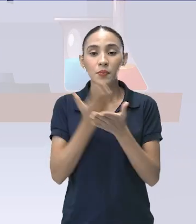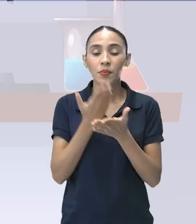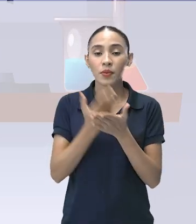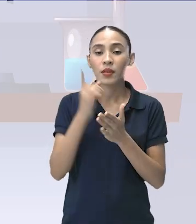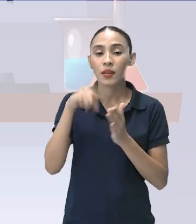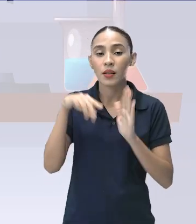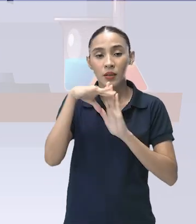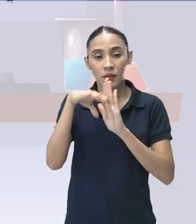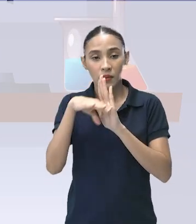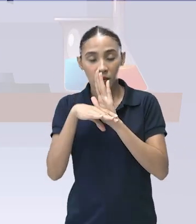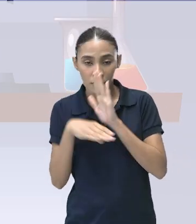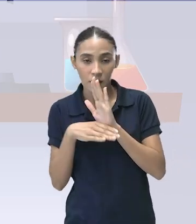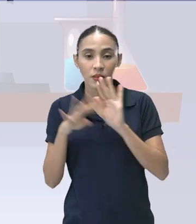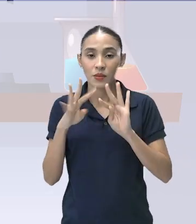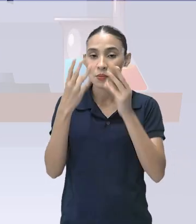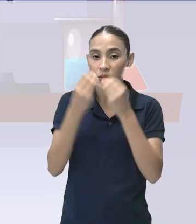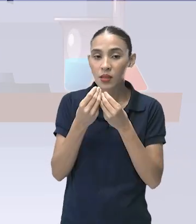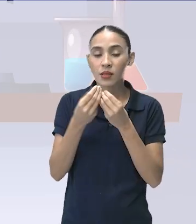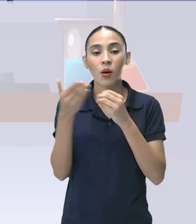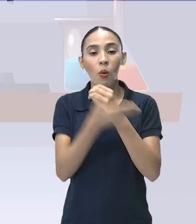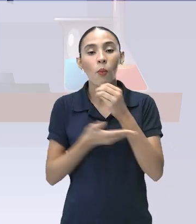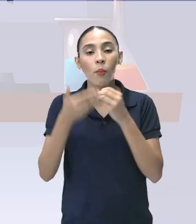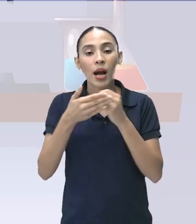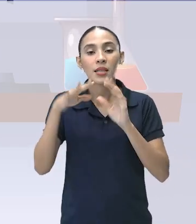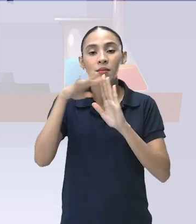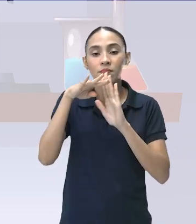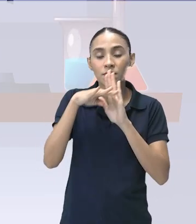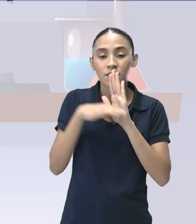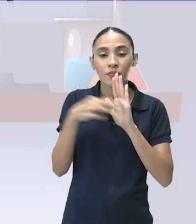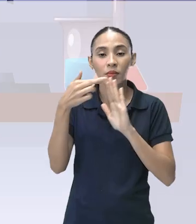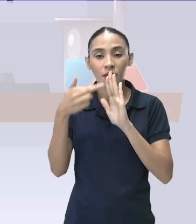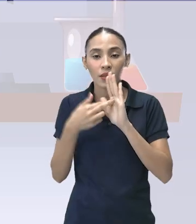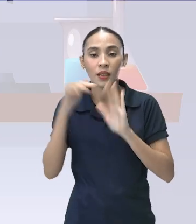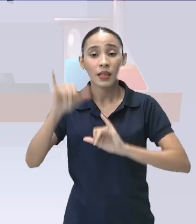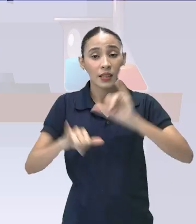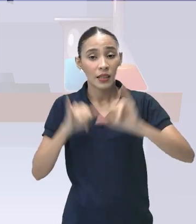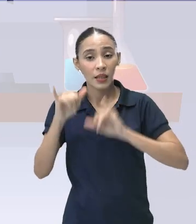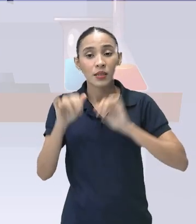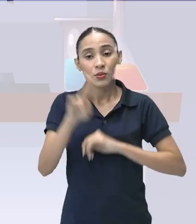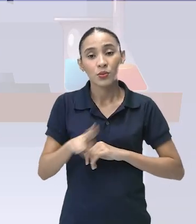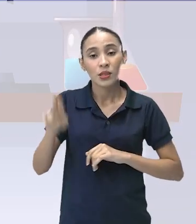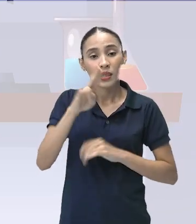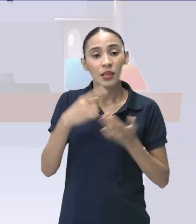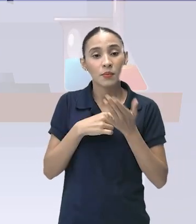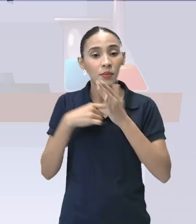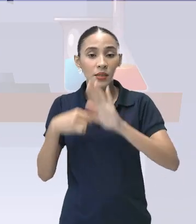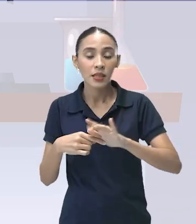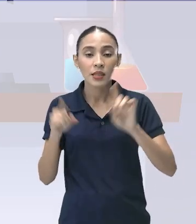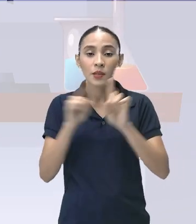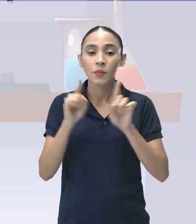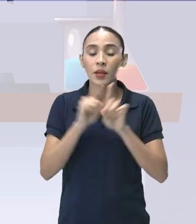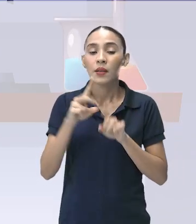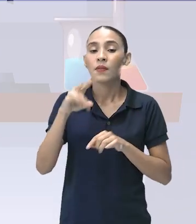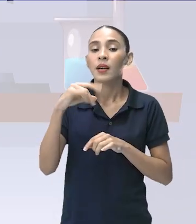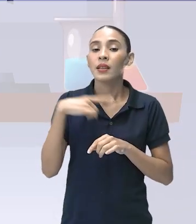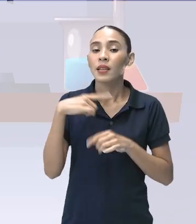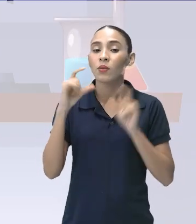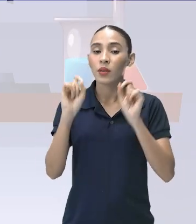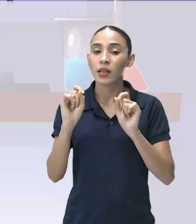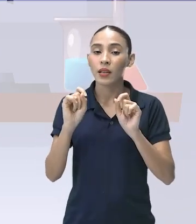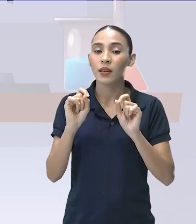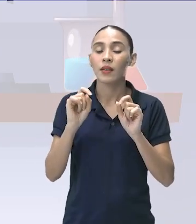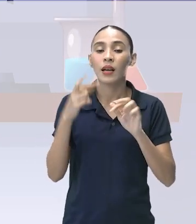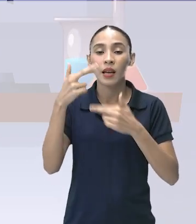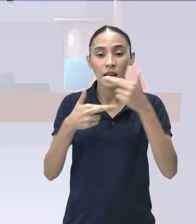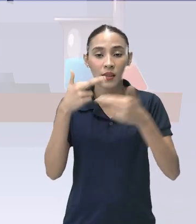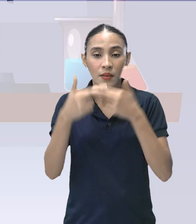é uma classificação das substâncias, com base em propriedades químicas comuns que elas apresentam, e que leva-se em